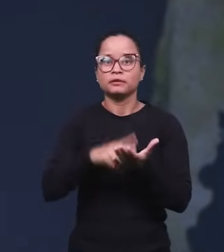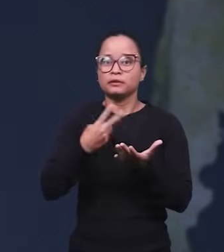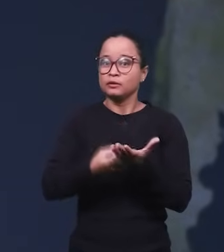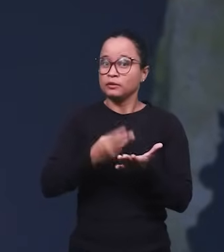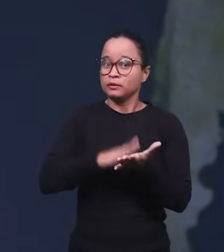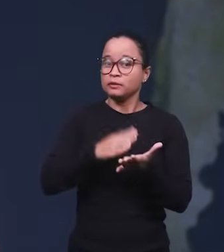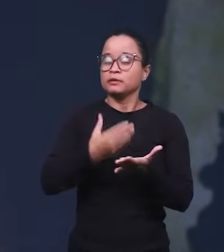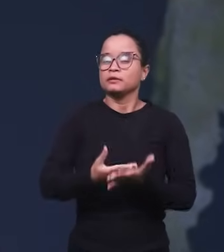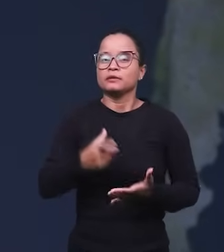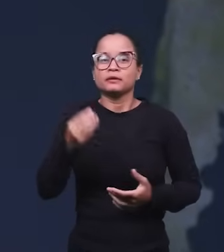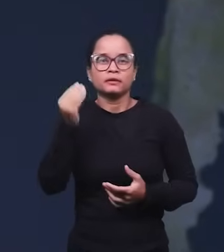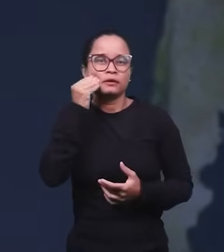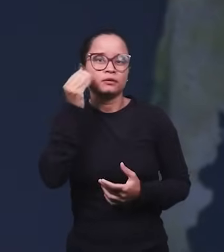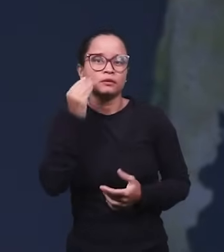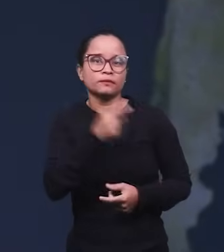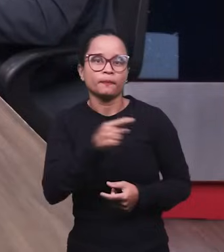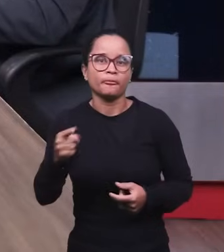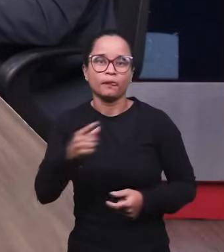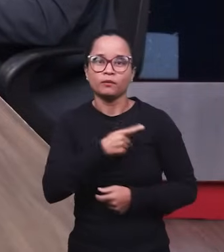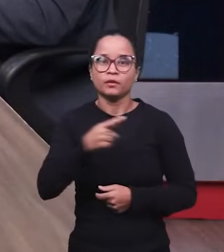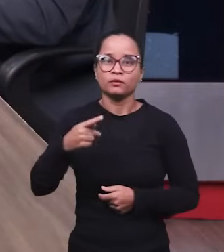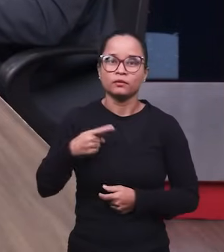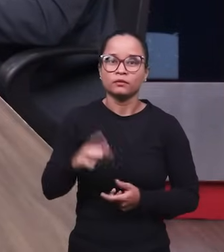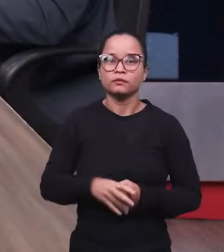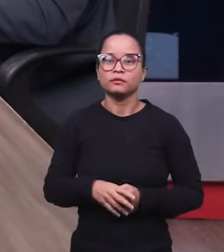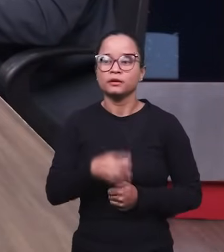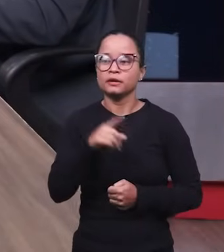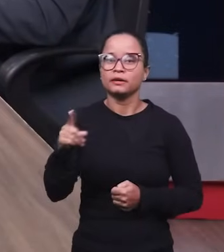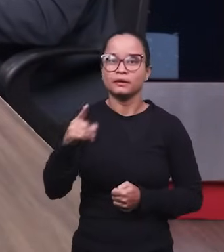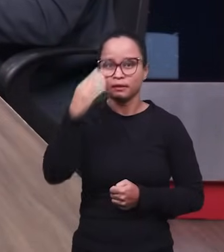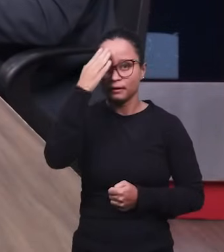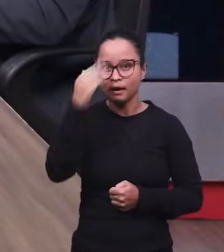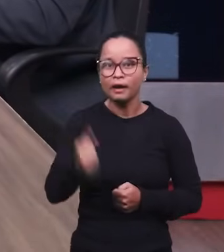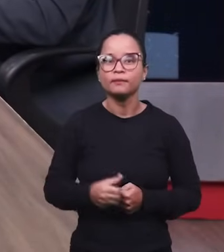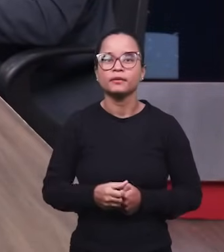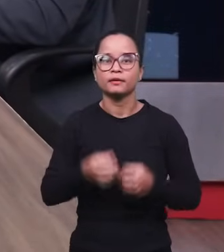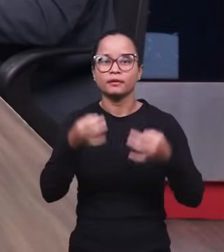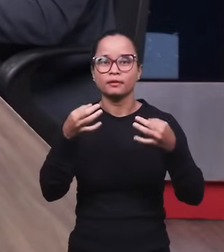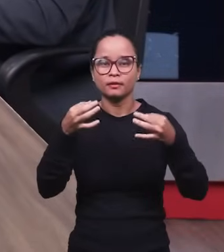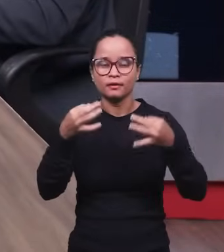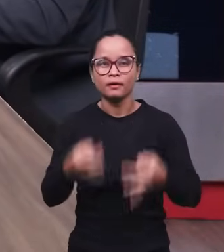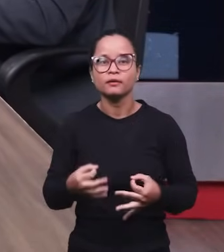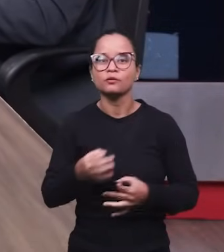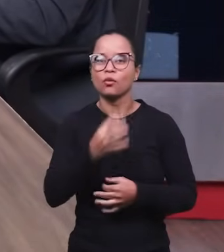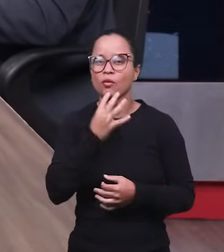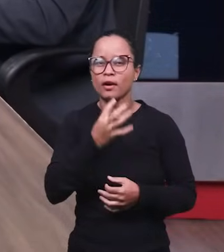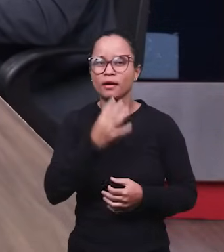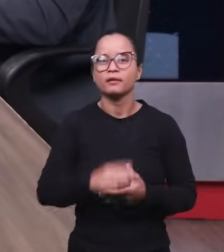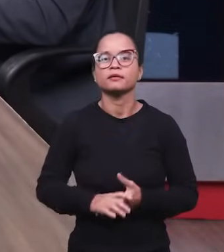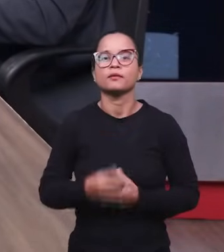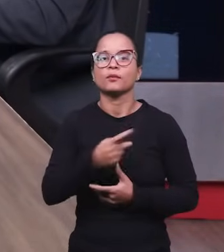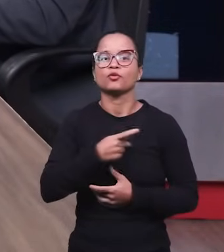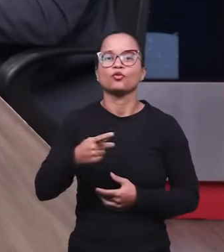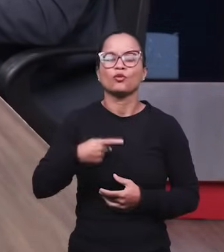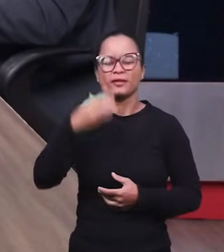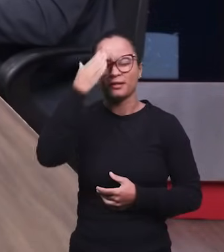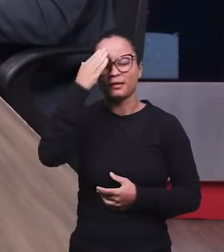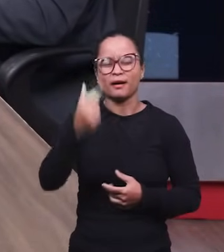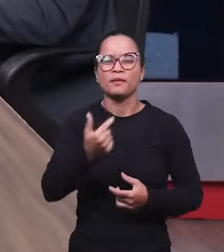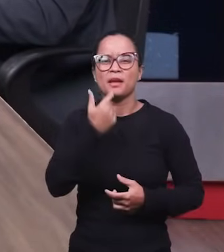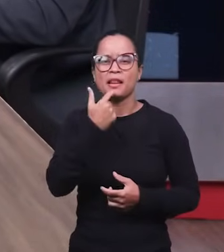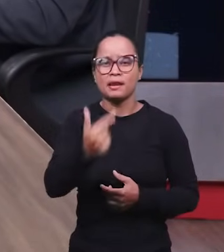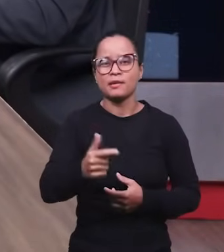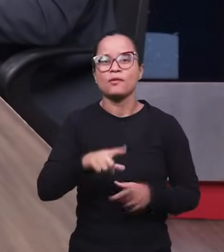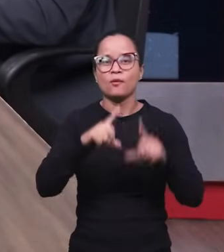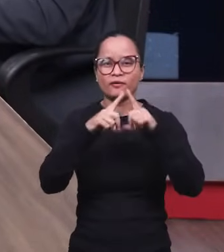tentamos até contornar levando um pastor que falava fluentemente o japonês, que era o pastor Kawai, lá do Rio de Janeiro, está vivo ainda, o pastor Kawai.